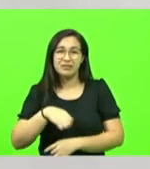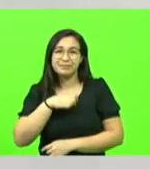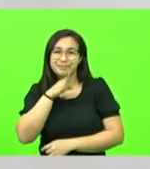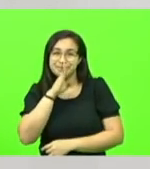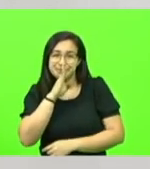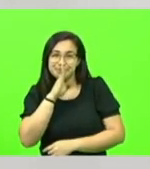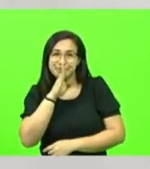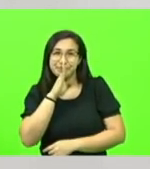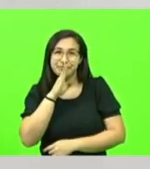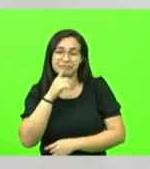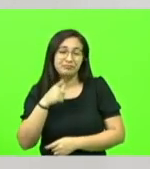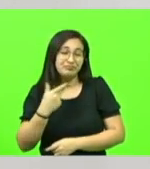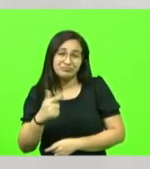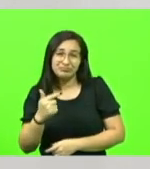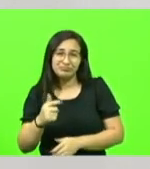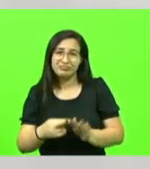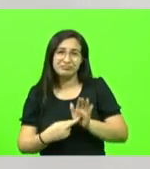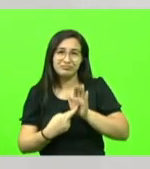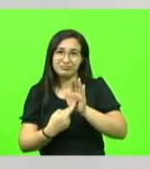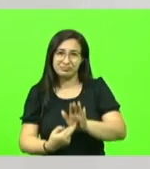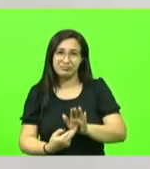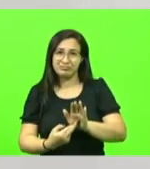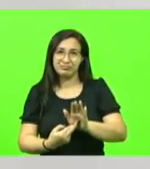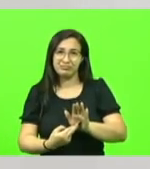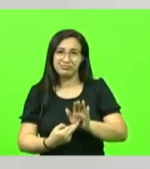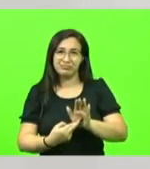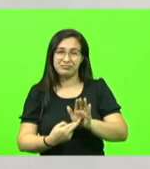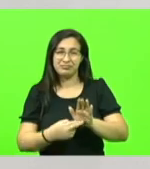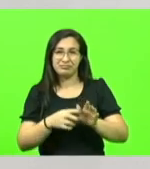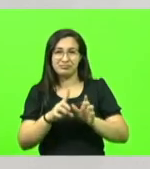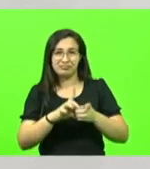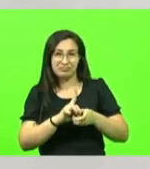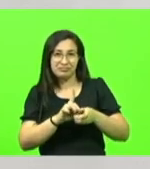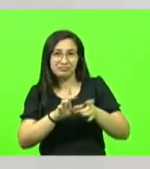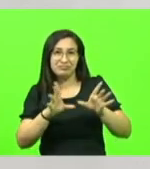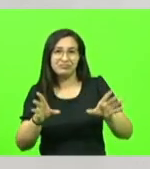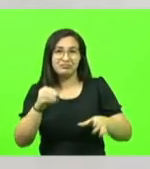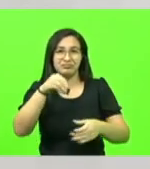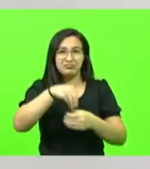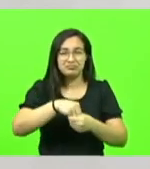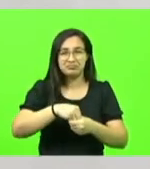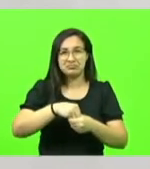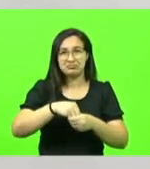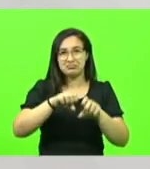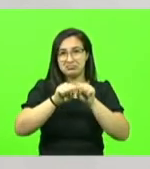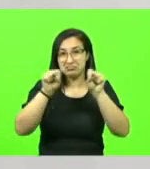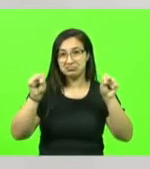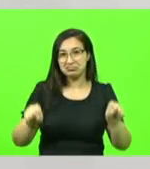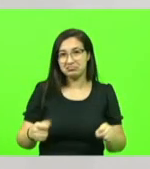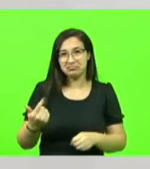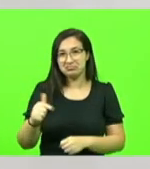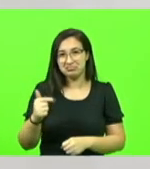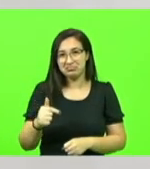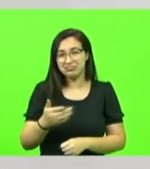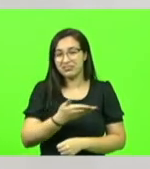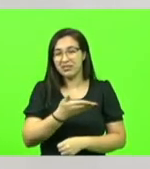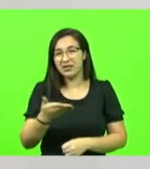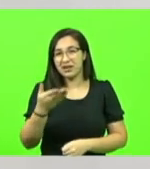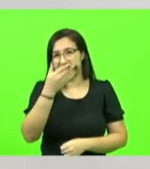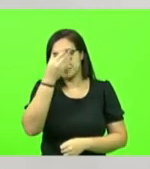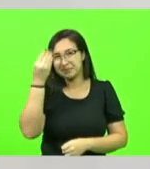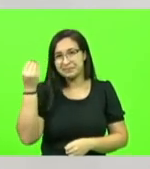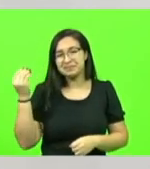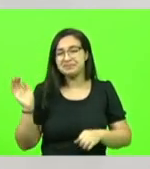são representadas no nosso modelo democrático, no nosso sistema representativo. Elas são esquecidas. Elas